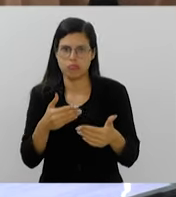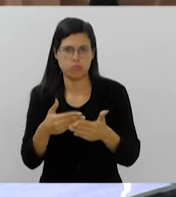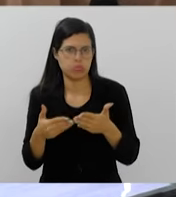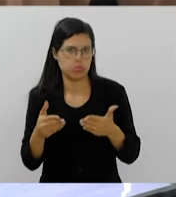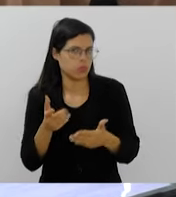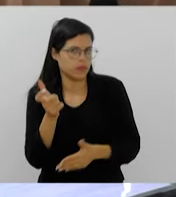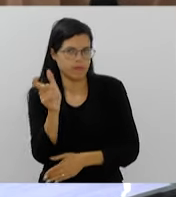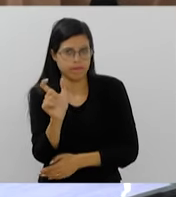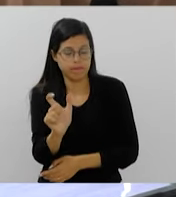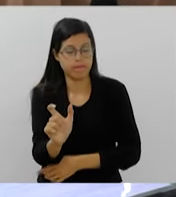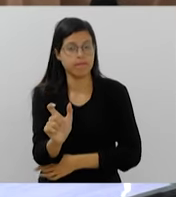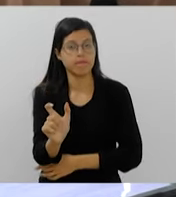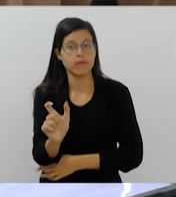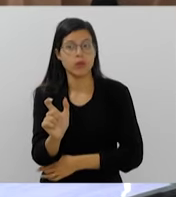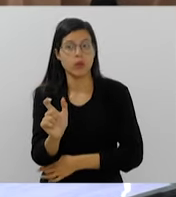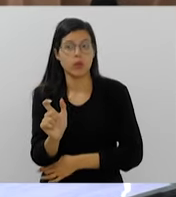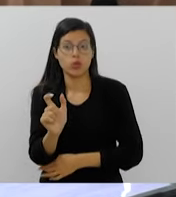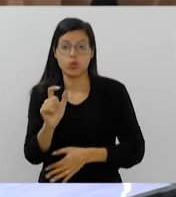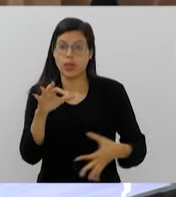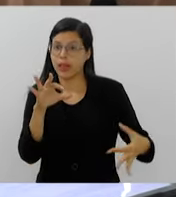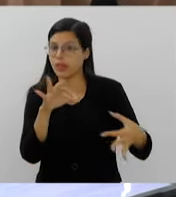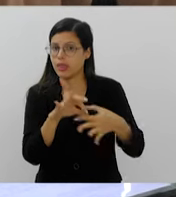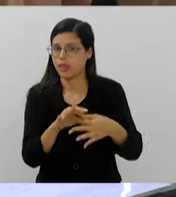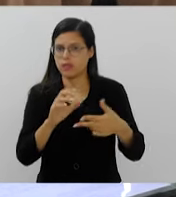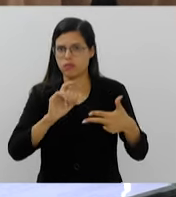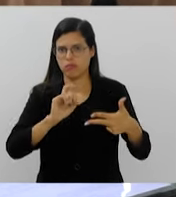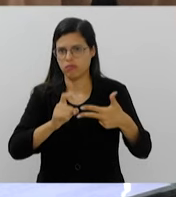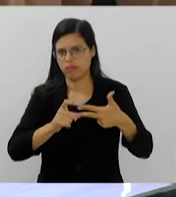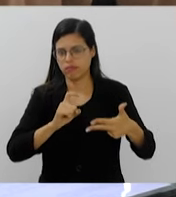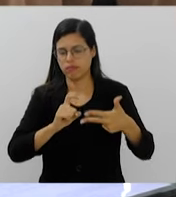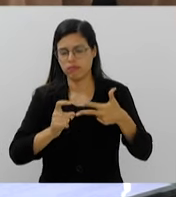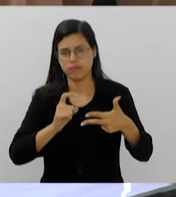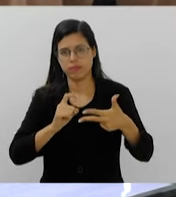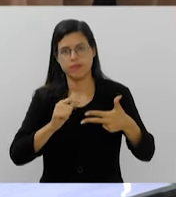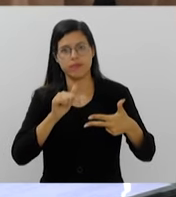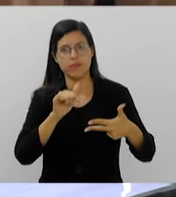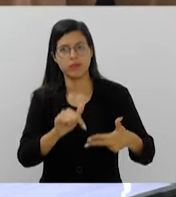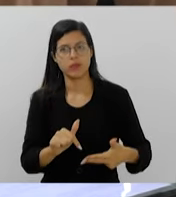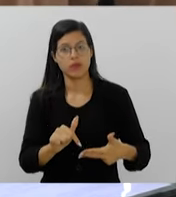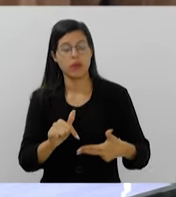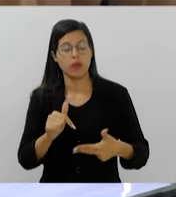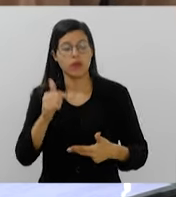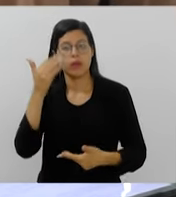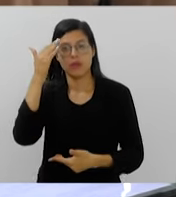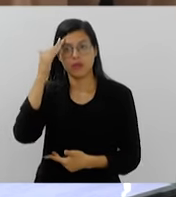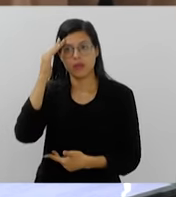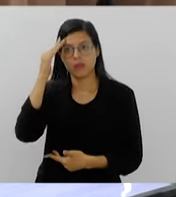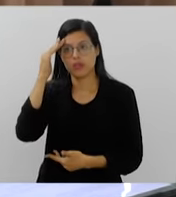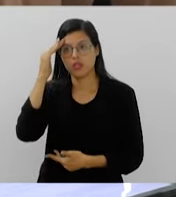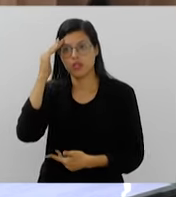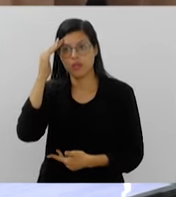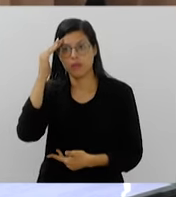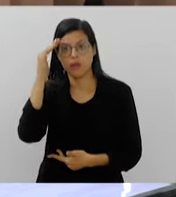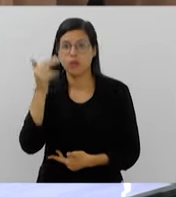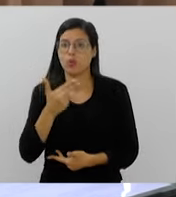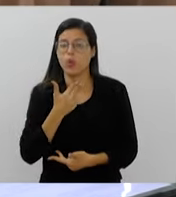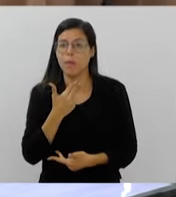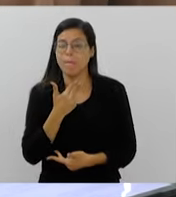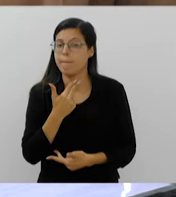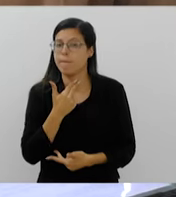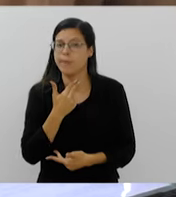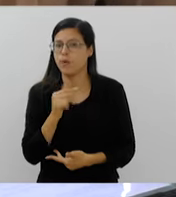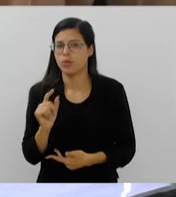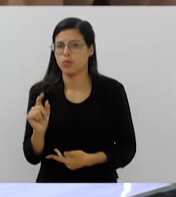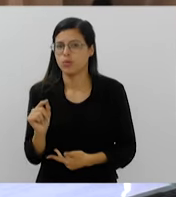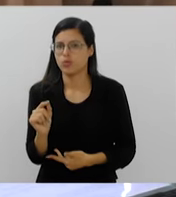adjetivo, com o poder executivo. O que, no meu entendimento, Vossa Excelência, não pode